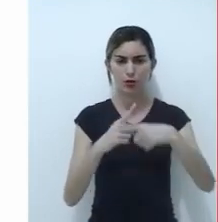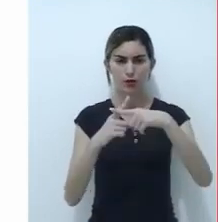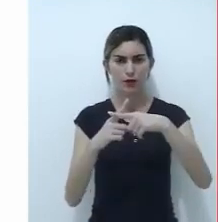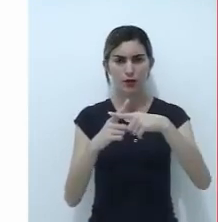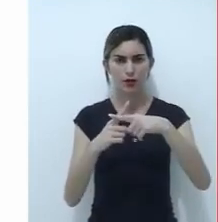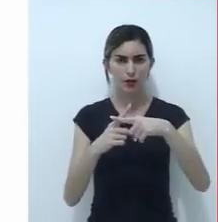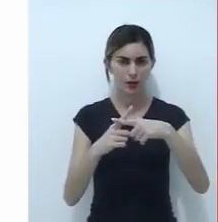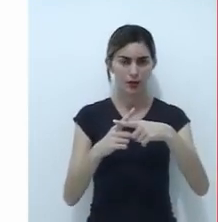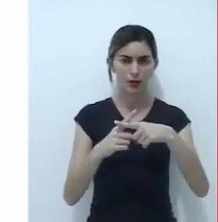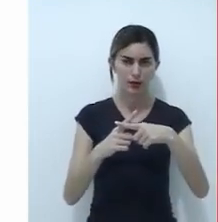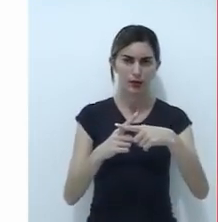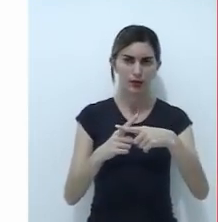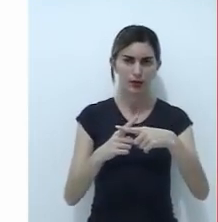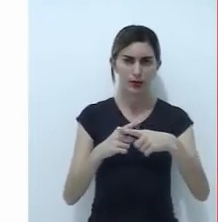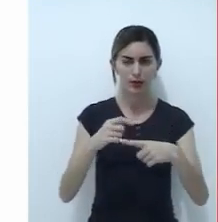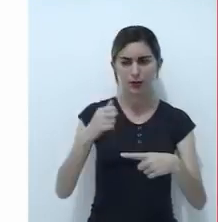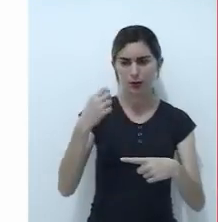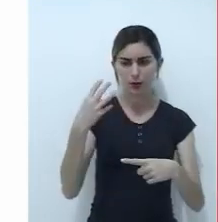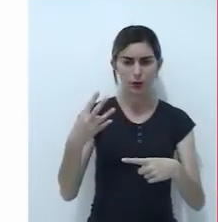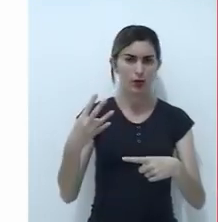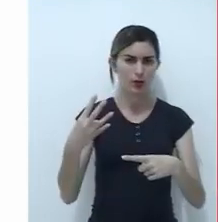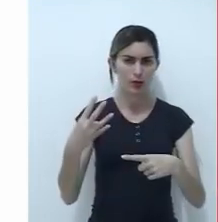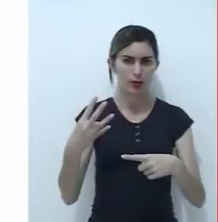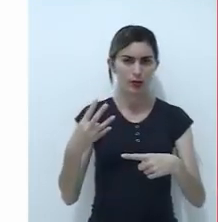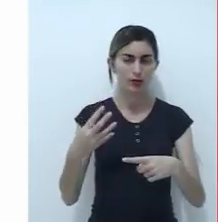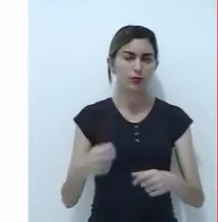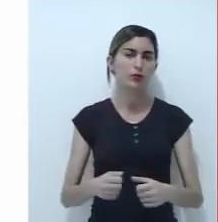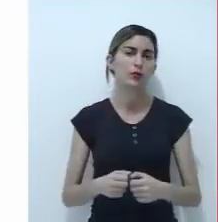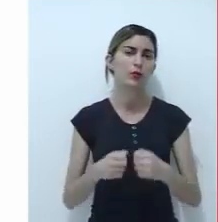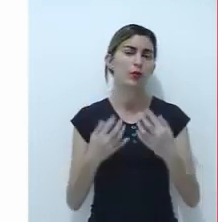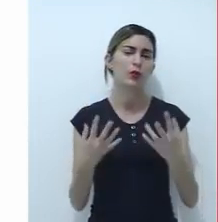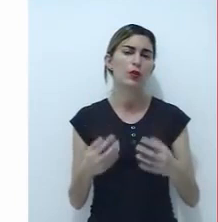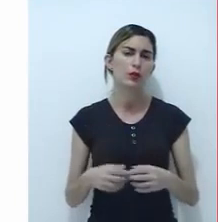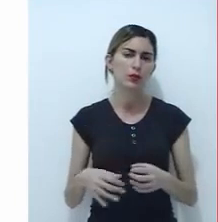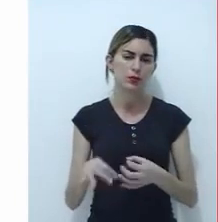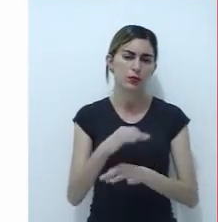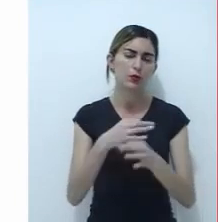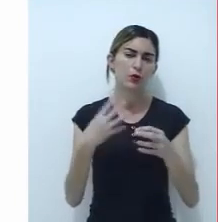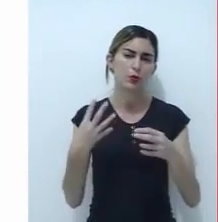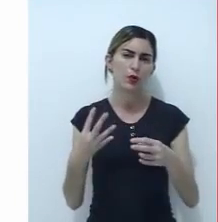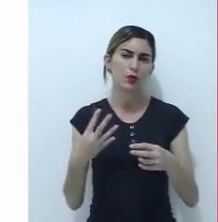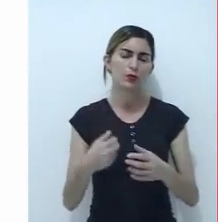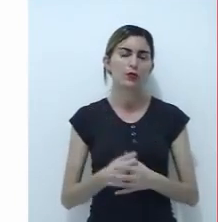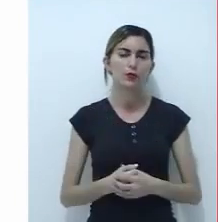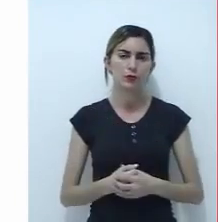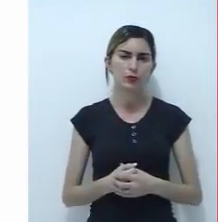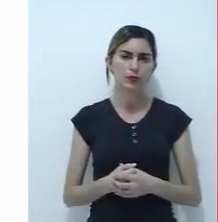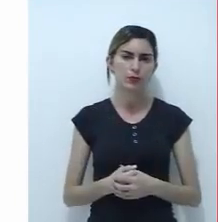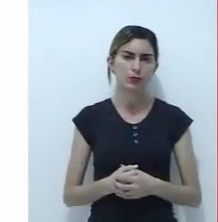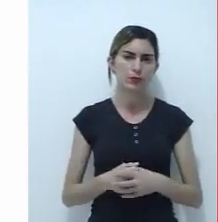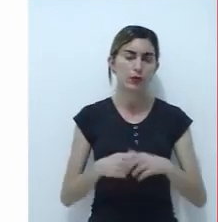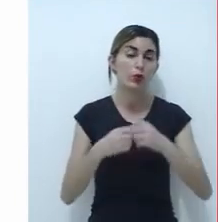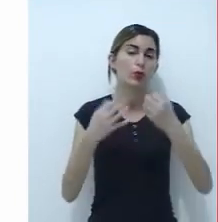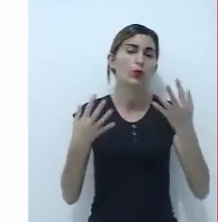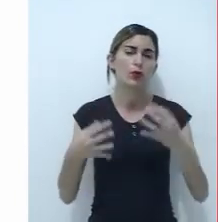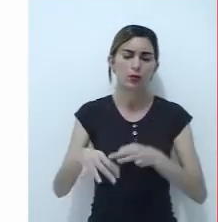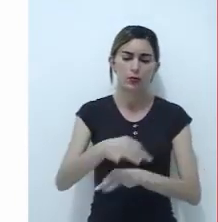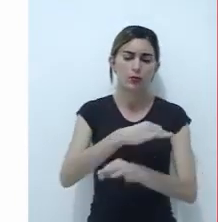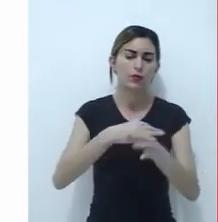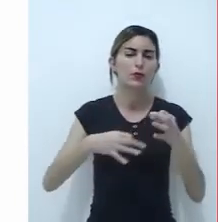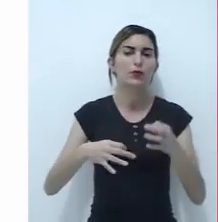vezes Al, no caso, que é o alumínio, né? Vai ser quantos? Quantas moléculas? 4 moléculas.